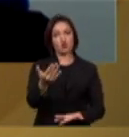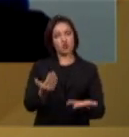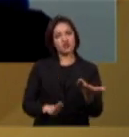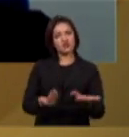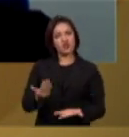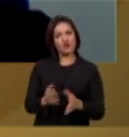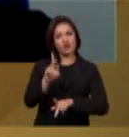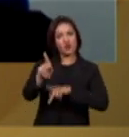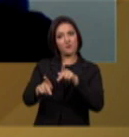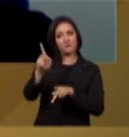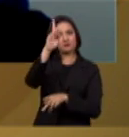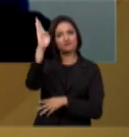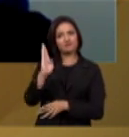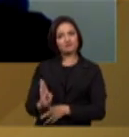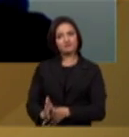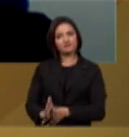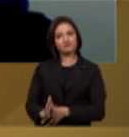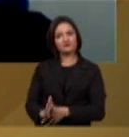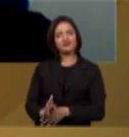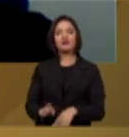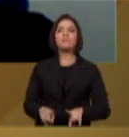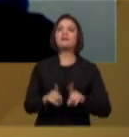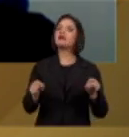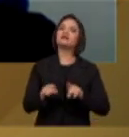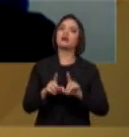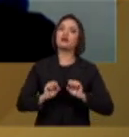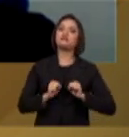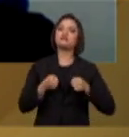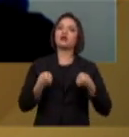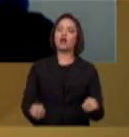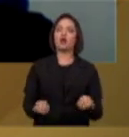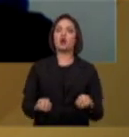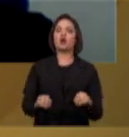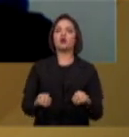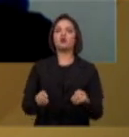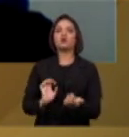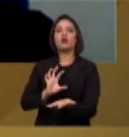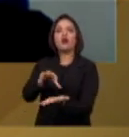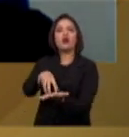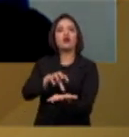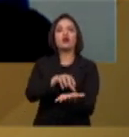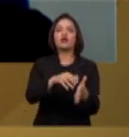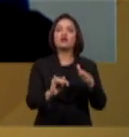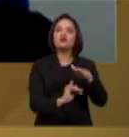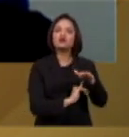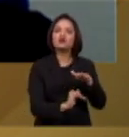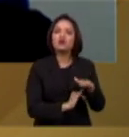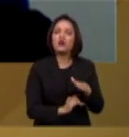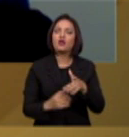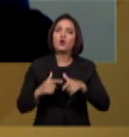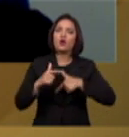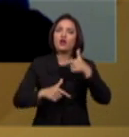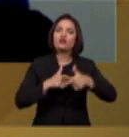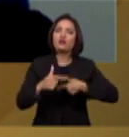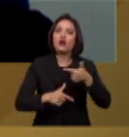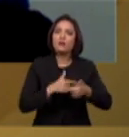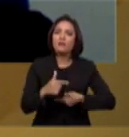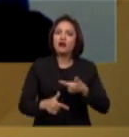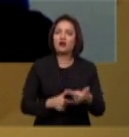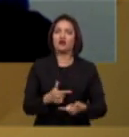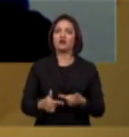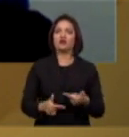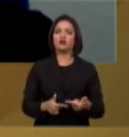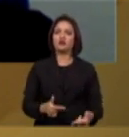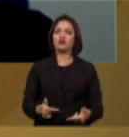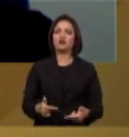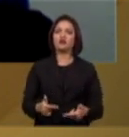pátria, mas deram mostras de vigor institucional e competência de seus quadros atuando em prol do